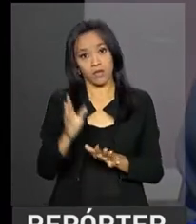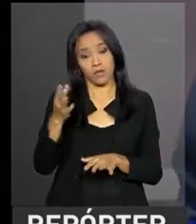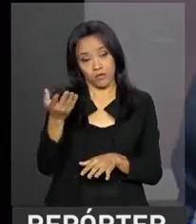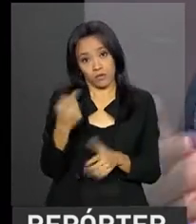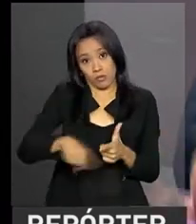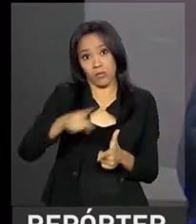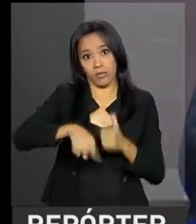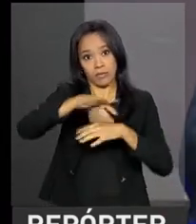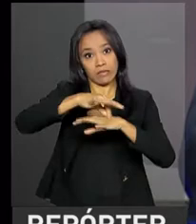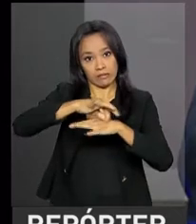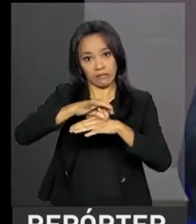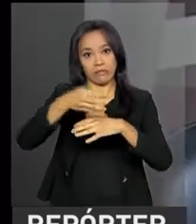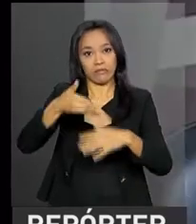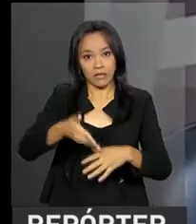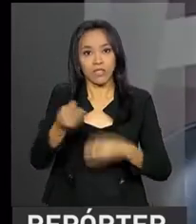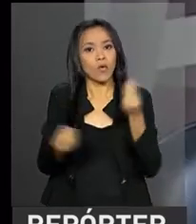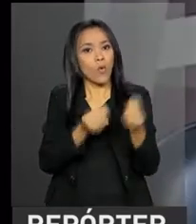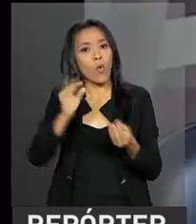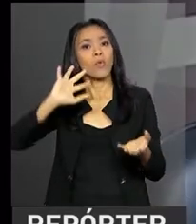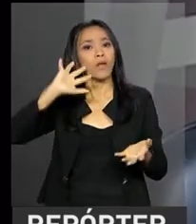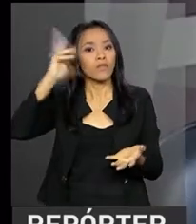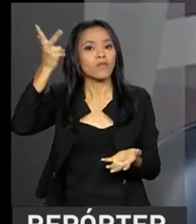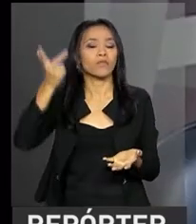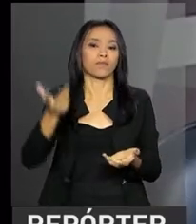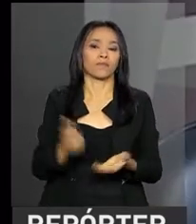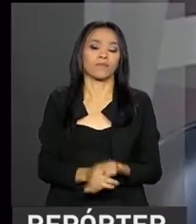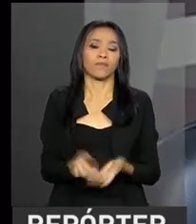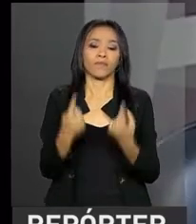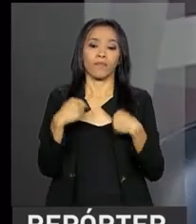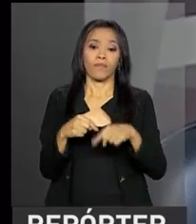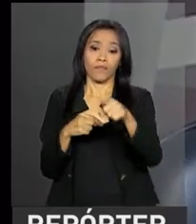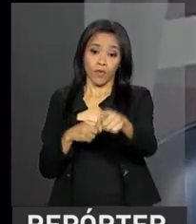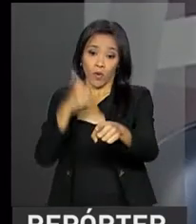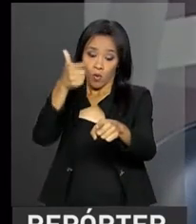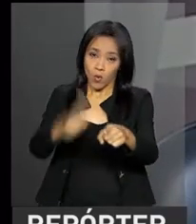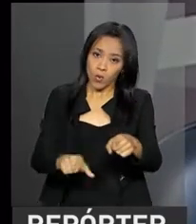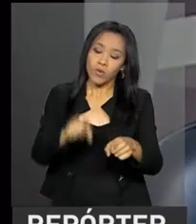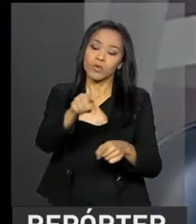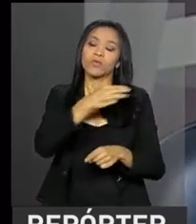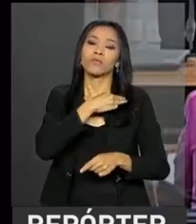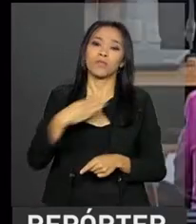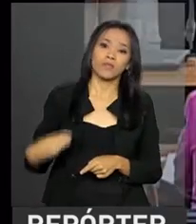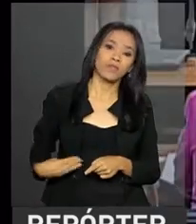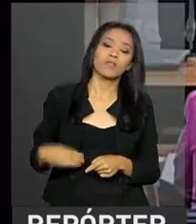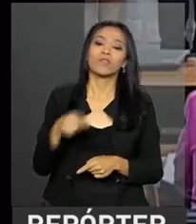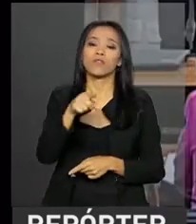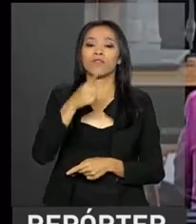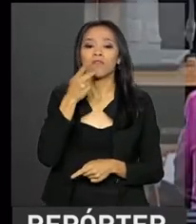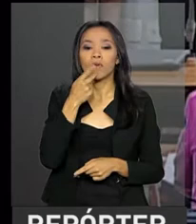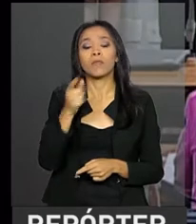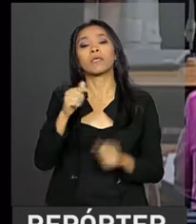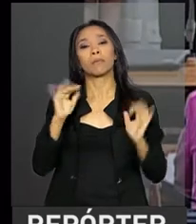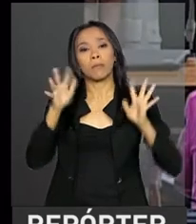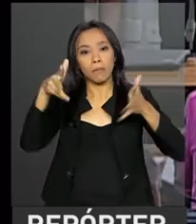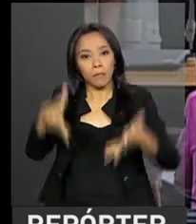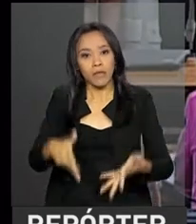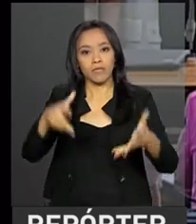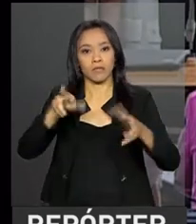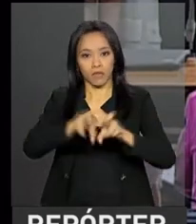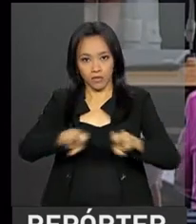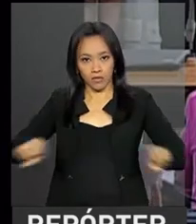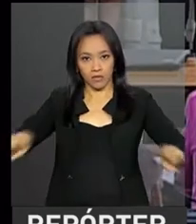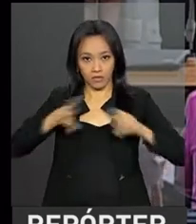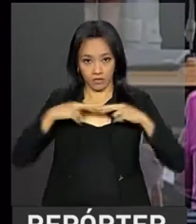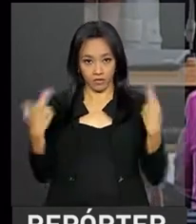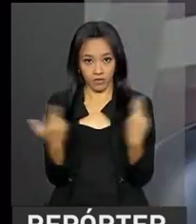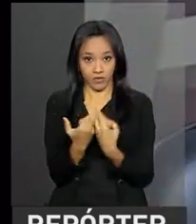tem e como é que nós estamos resolvendo. O ministro da Indústria, Comércio Exterior e Serviços, Marcos Pereira, que também participou da audiência, mostrou